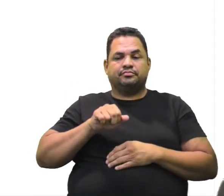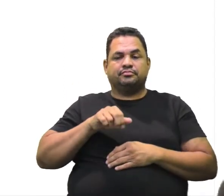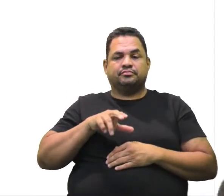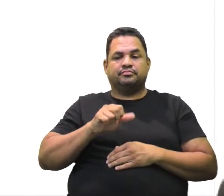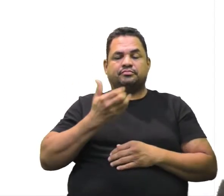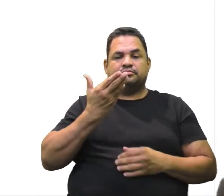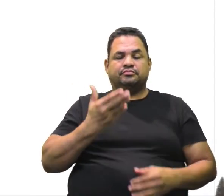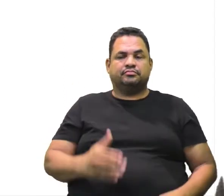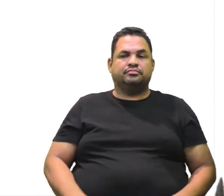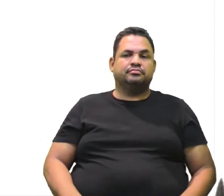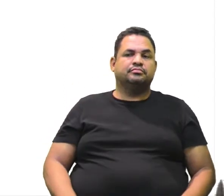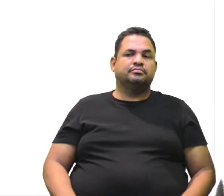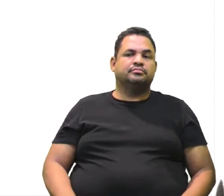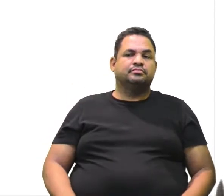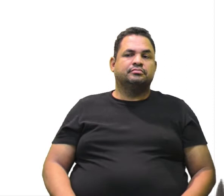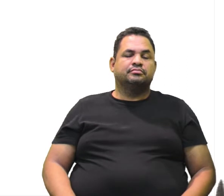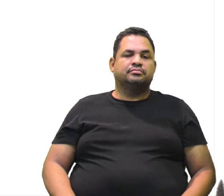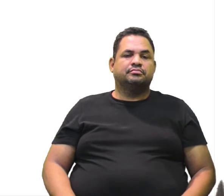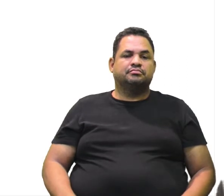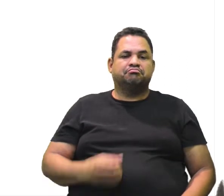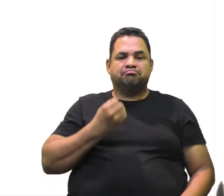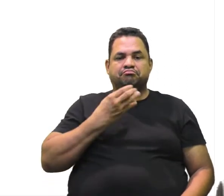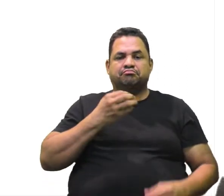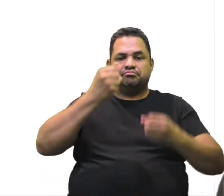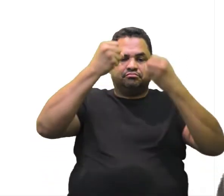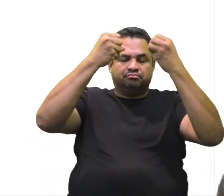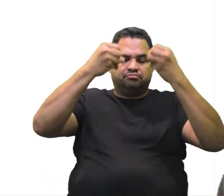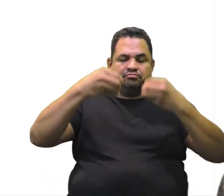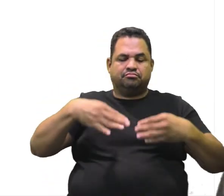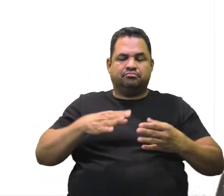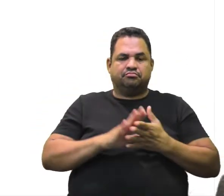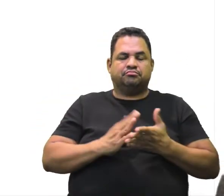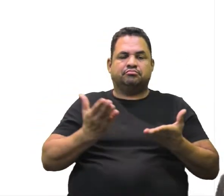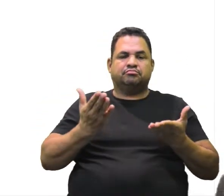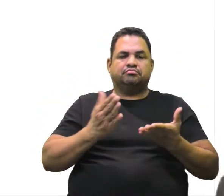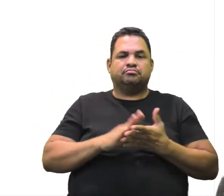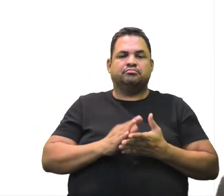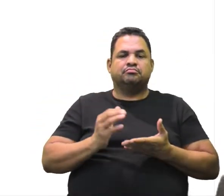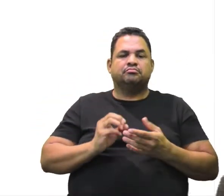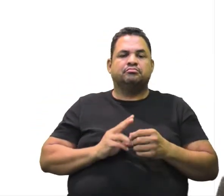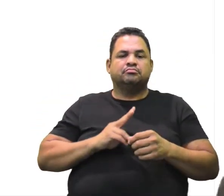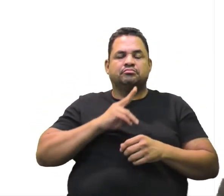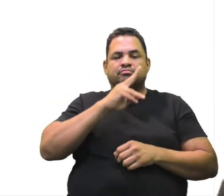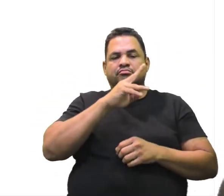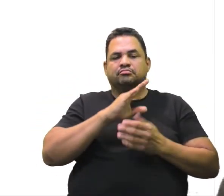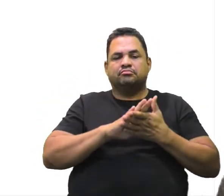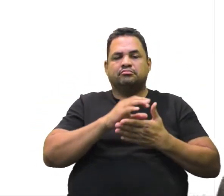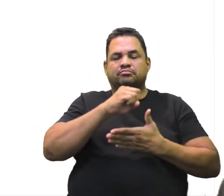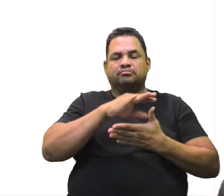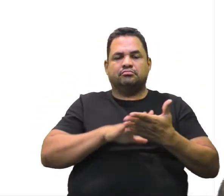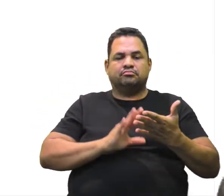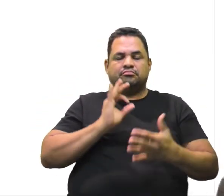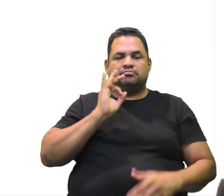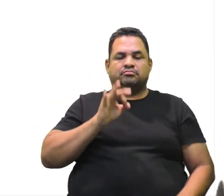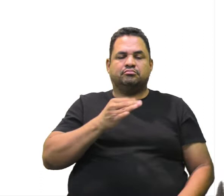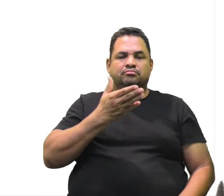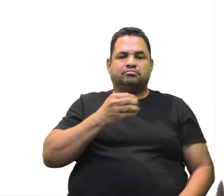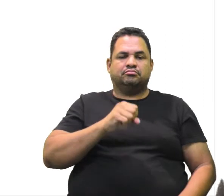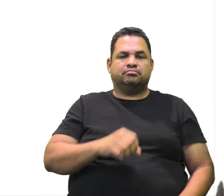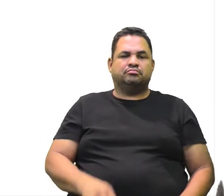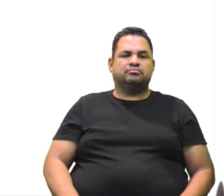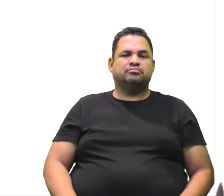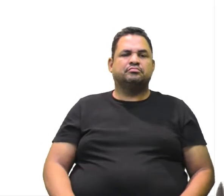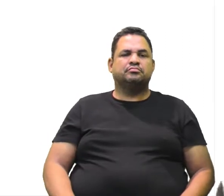amina. Valeu a minha explicação aí, dando um enfoque e uma força na alternativa correta dessa